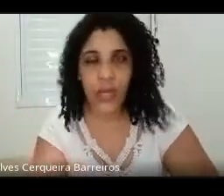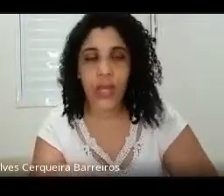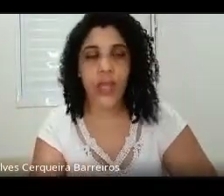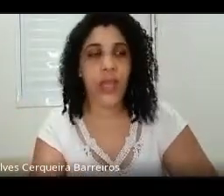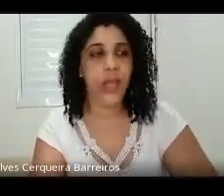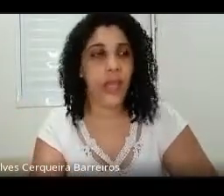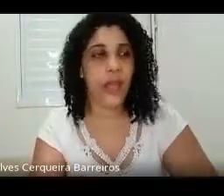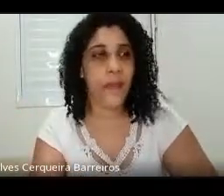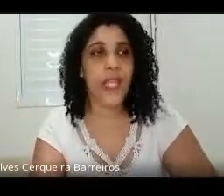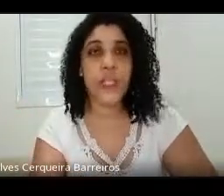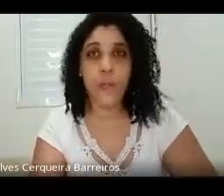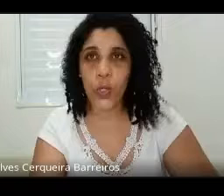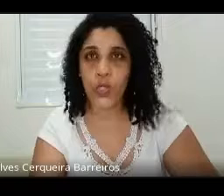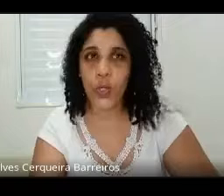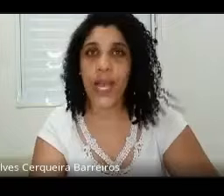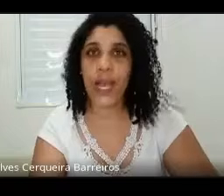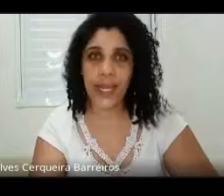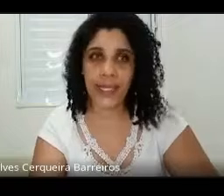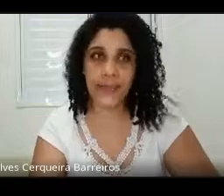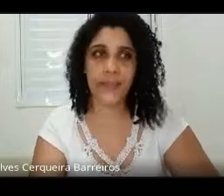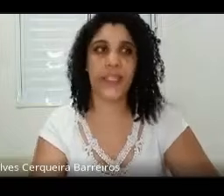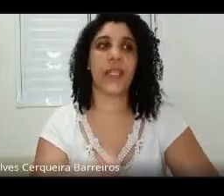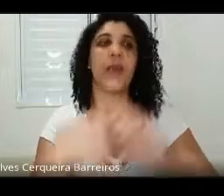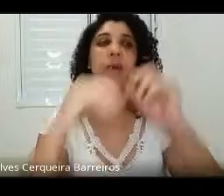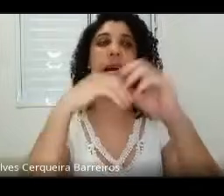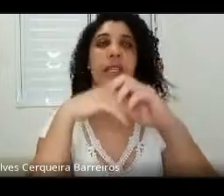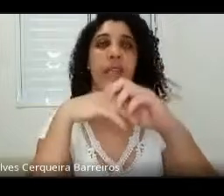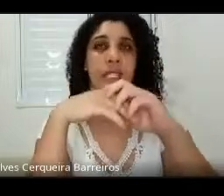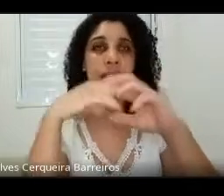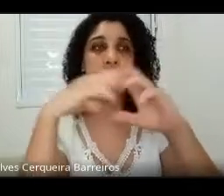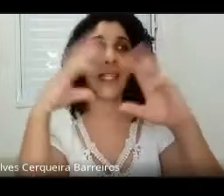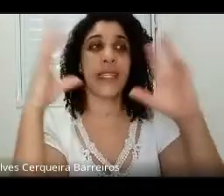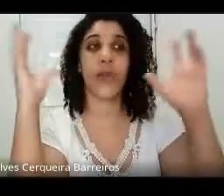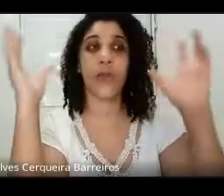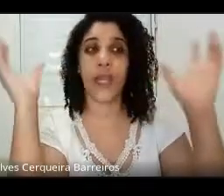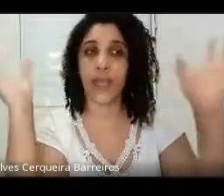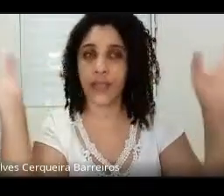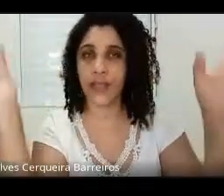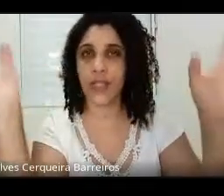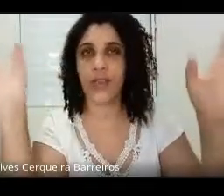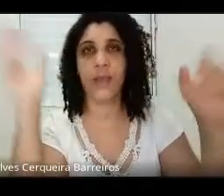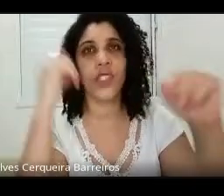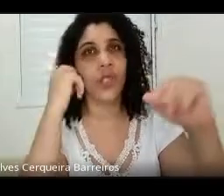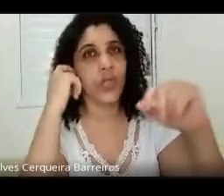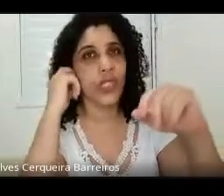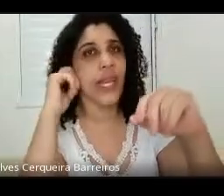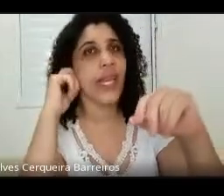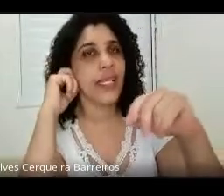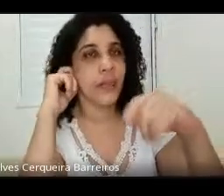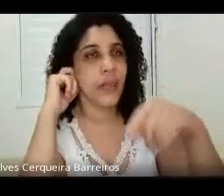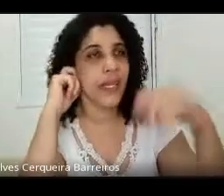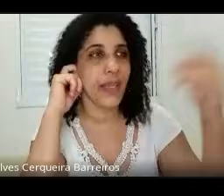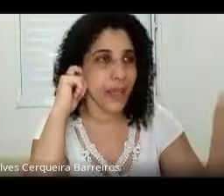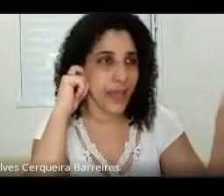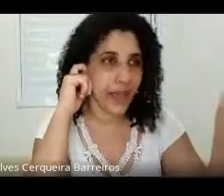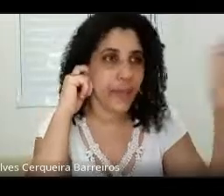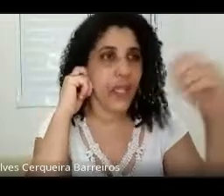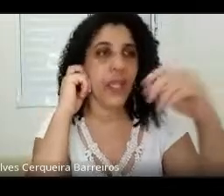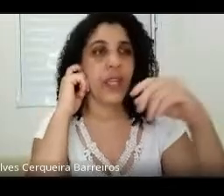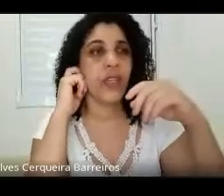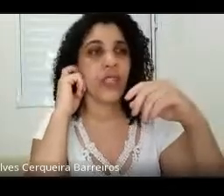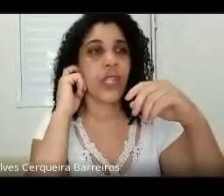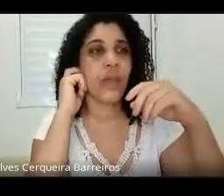sendo exposto ali. Então, a língua de sinais ela não é exclusivamente icônica, ela também